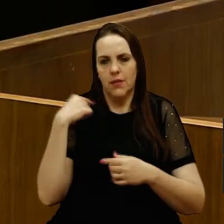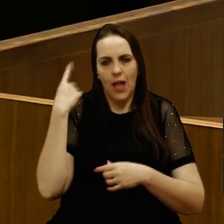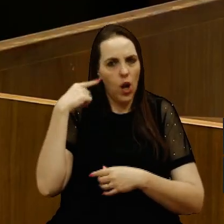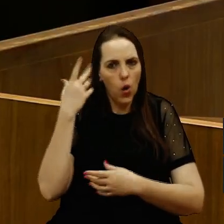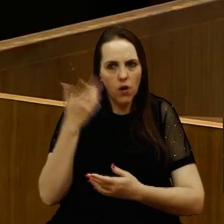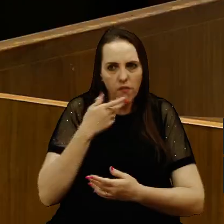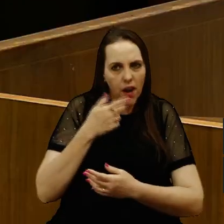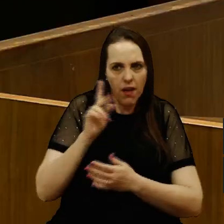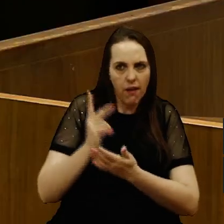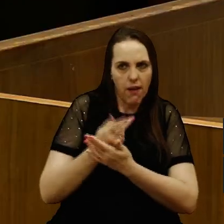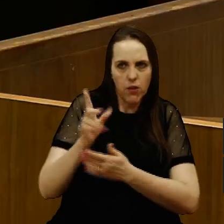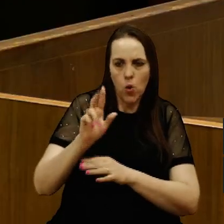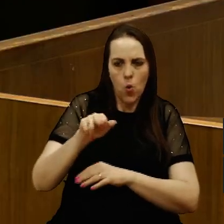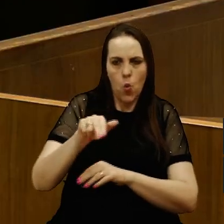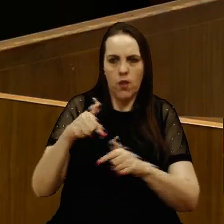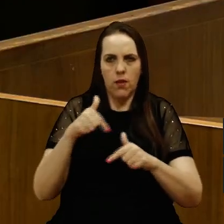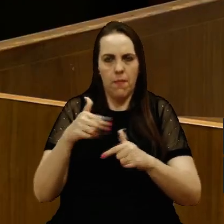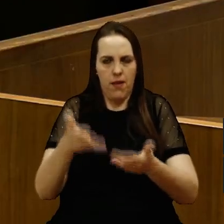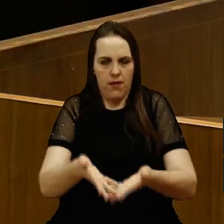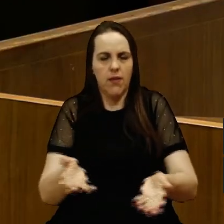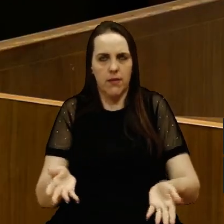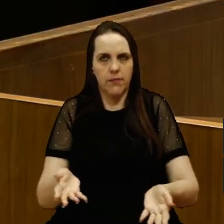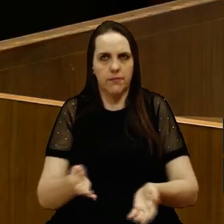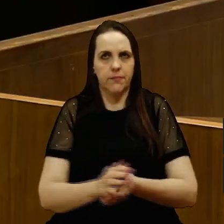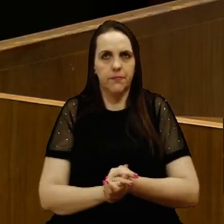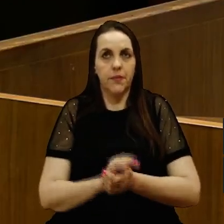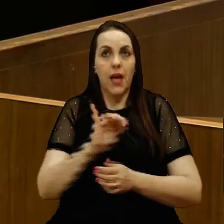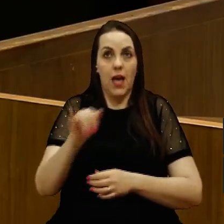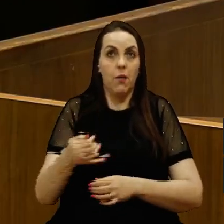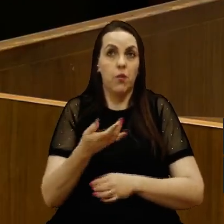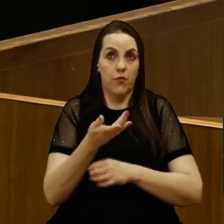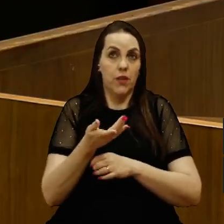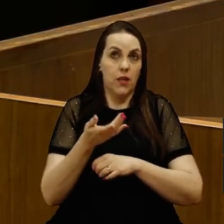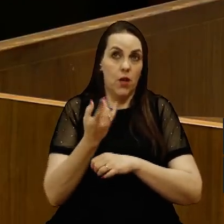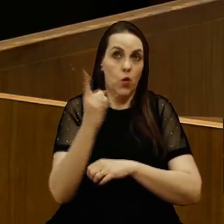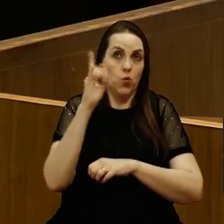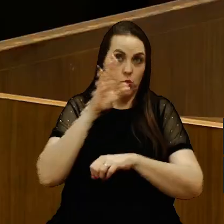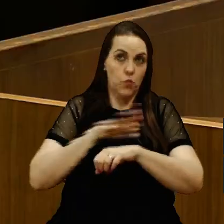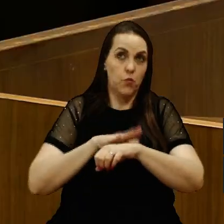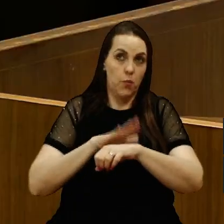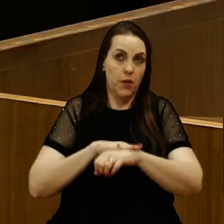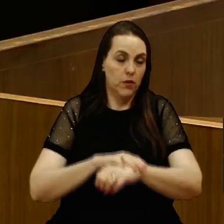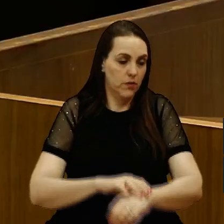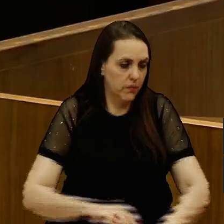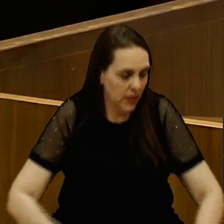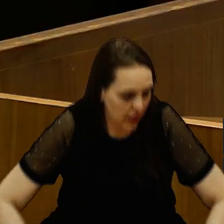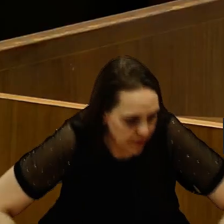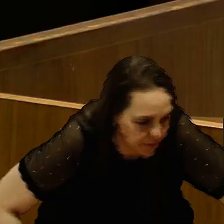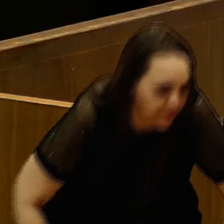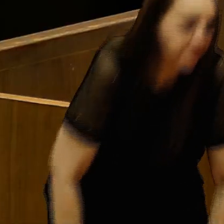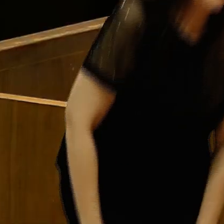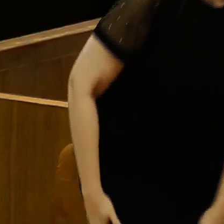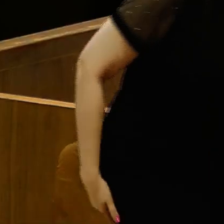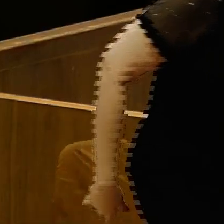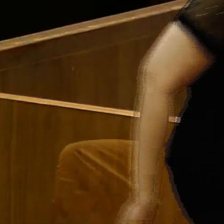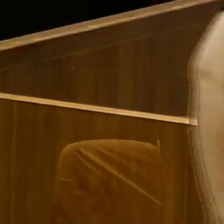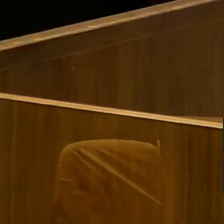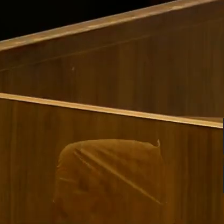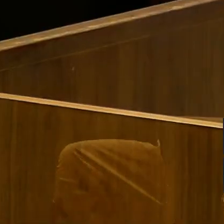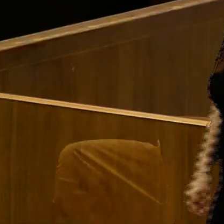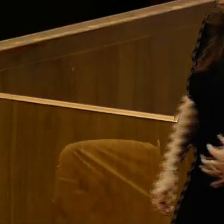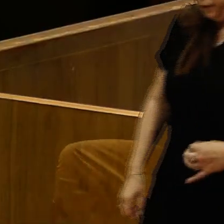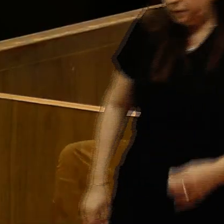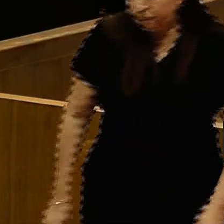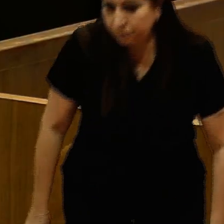numa Câmara de Vereadores. Mas eu queria aproveitar esse último momento, e devido ao adiantado da hora também,